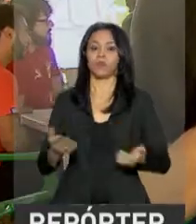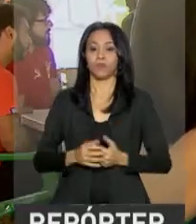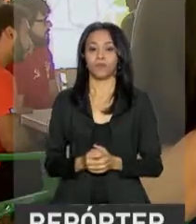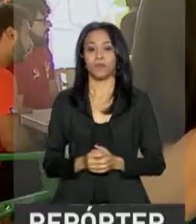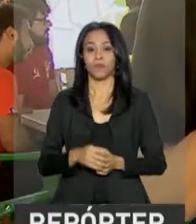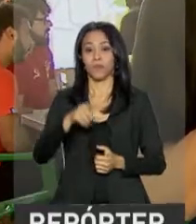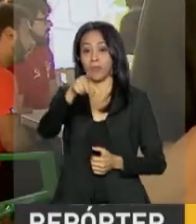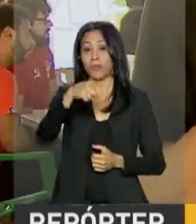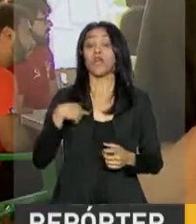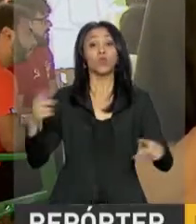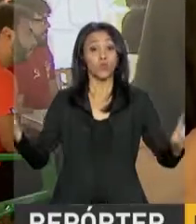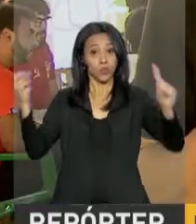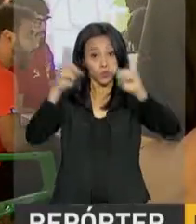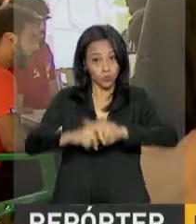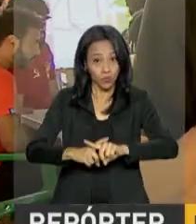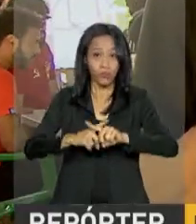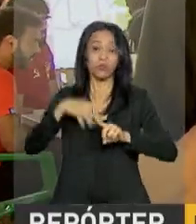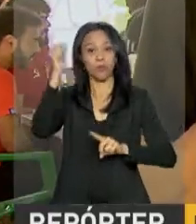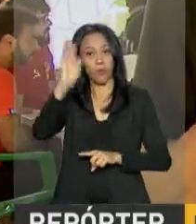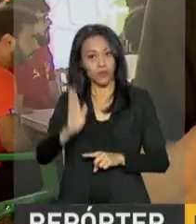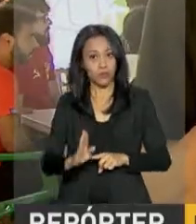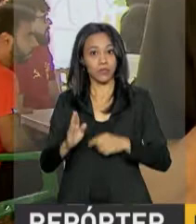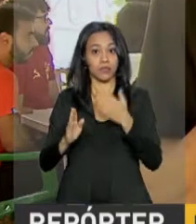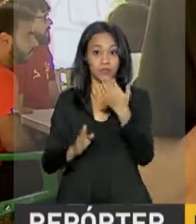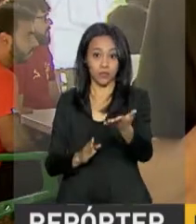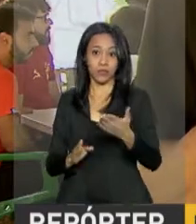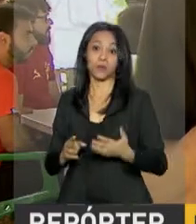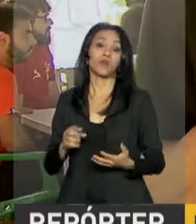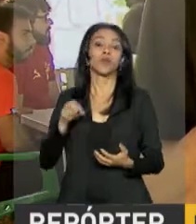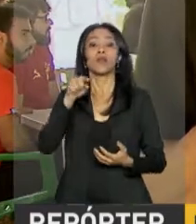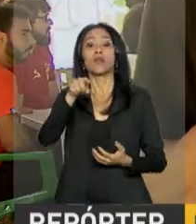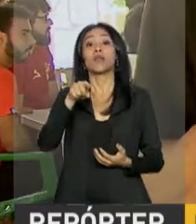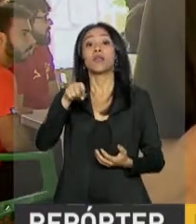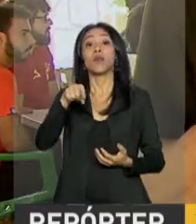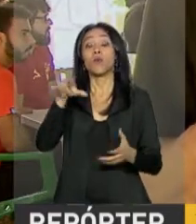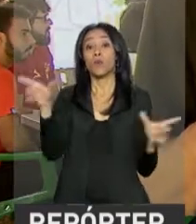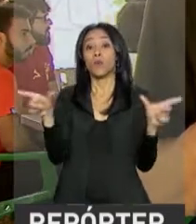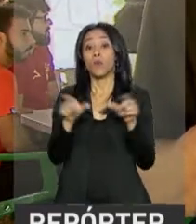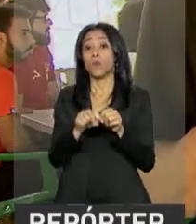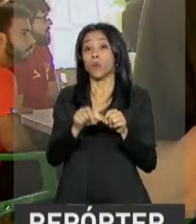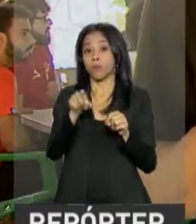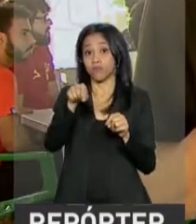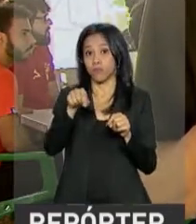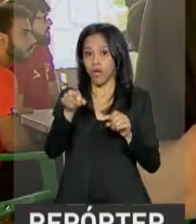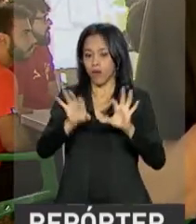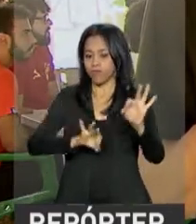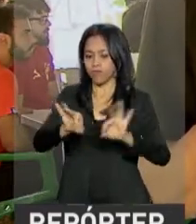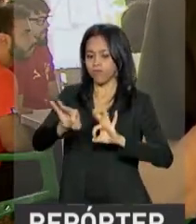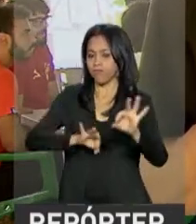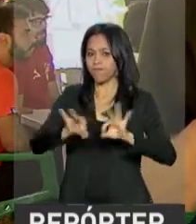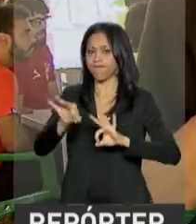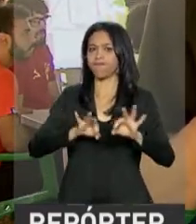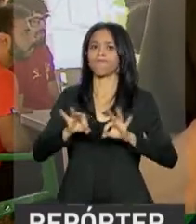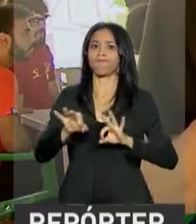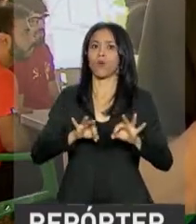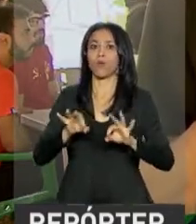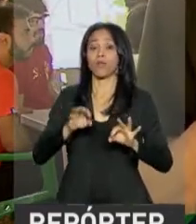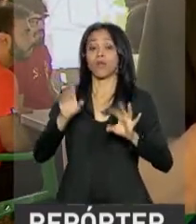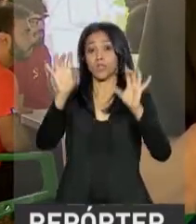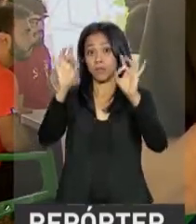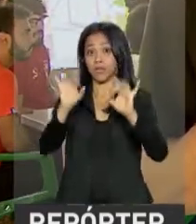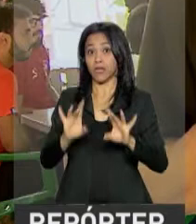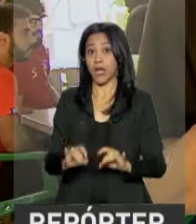Durante os Jogos da Seleção Brasileira, o Operador Nacional do Sistema Elétrico está fazendo operações especiais, que